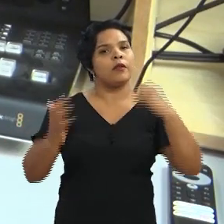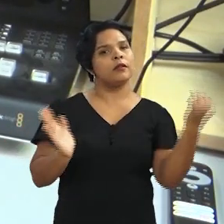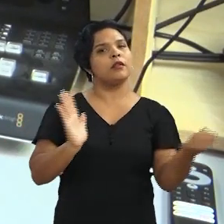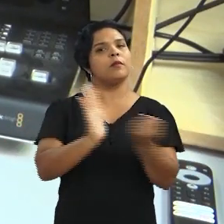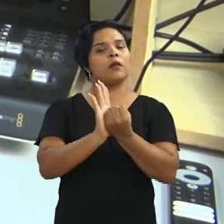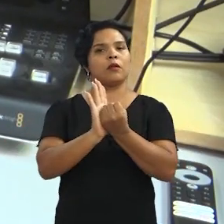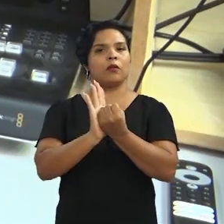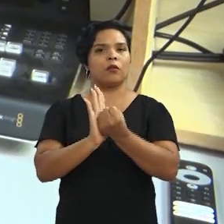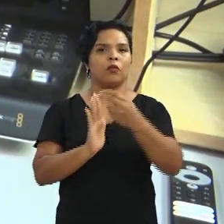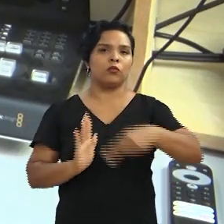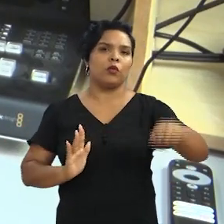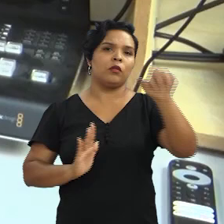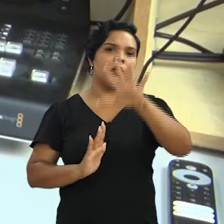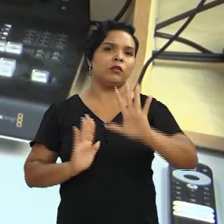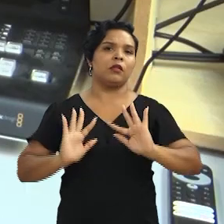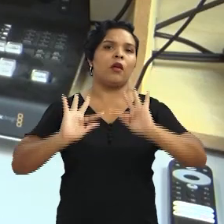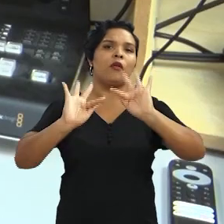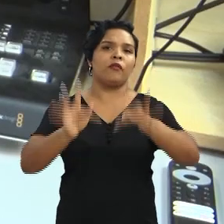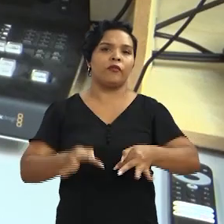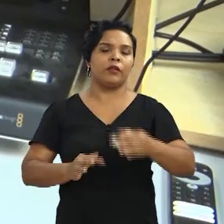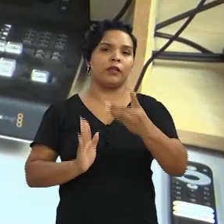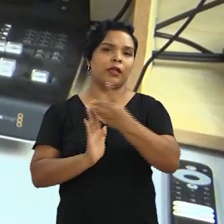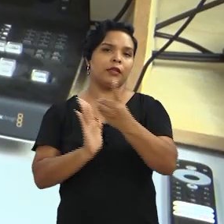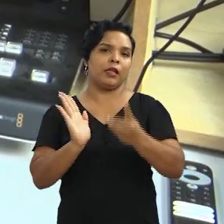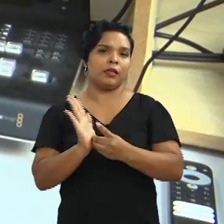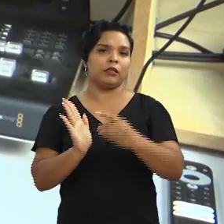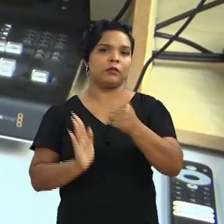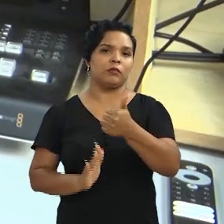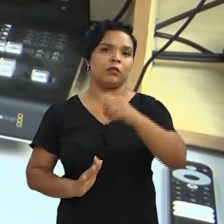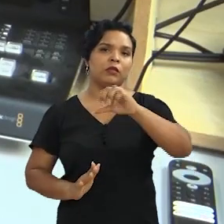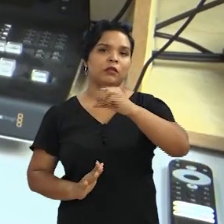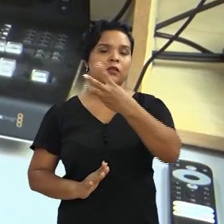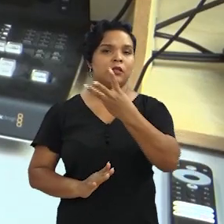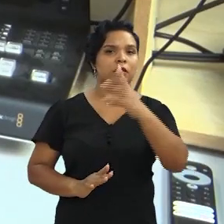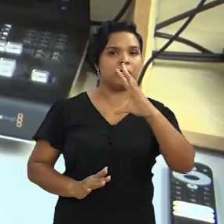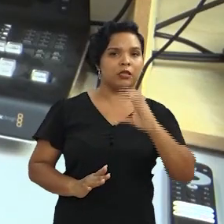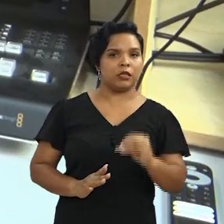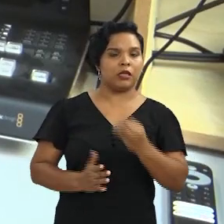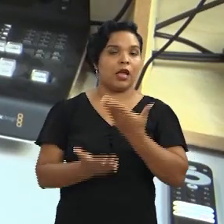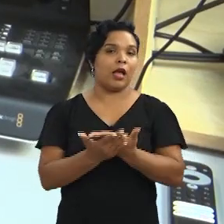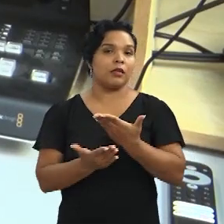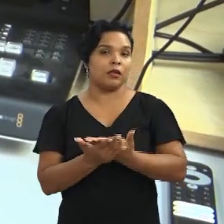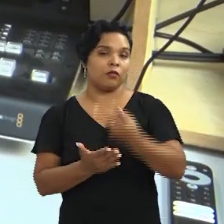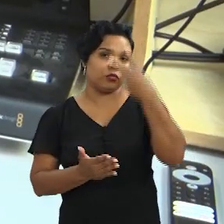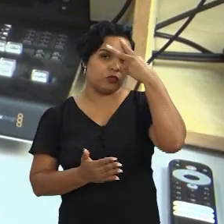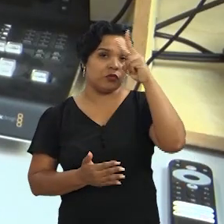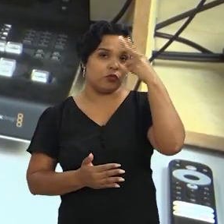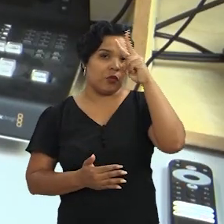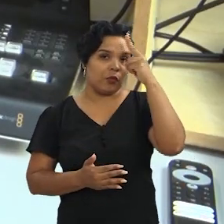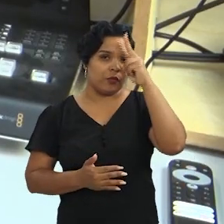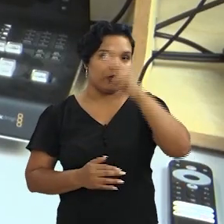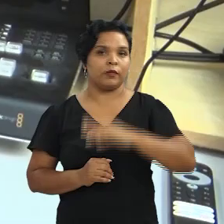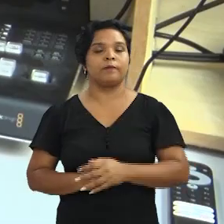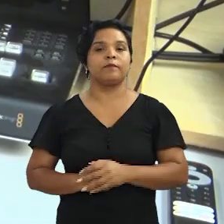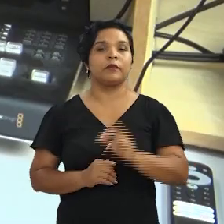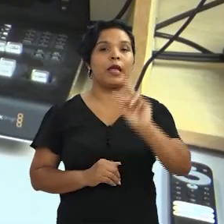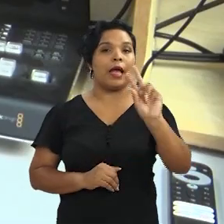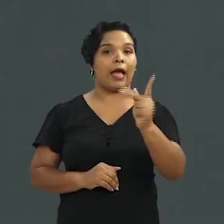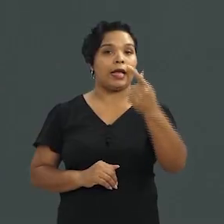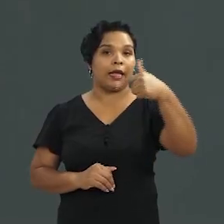mulheres no movimento que marcou o Nordeste até o final da década de 1930, por meio das aulas de